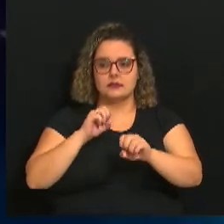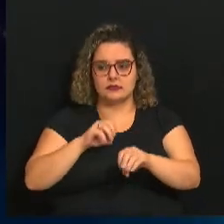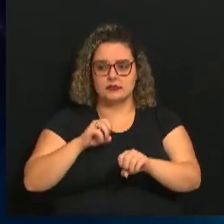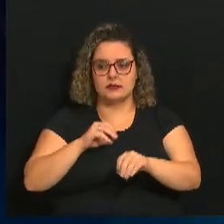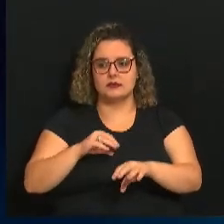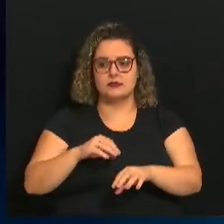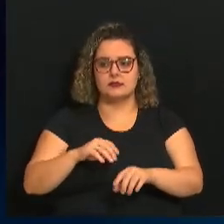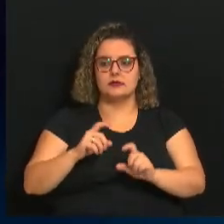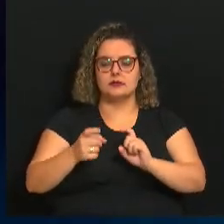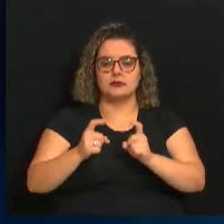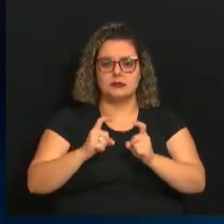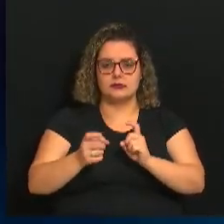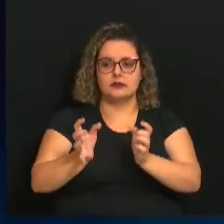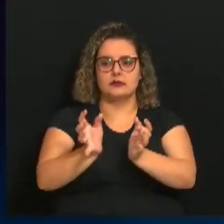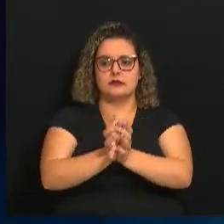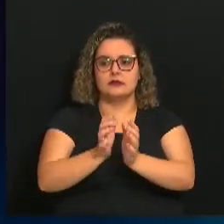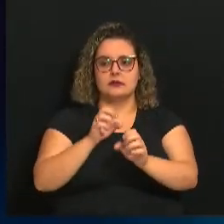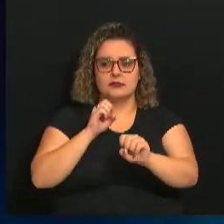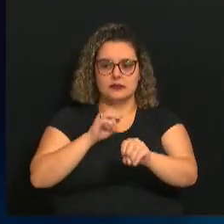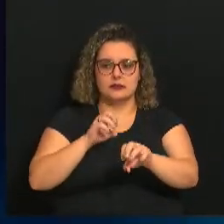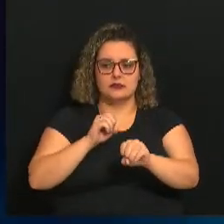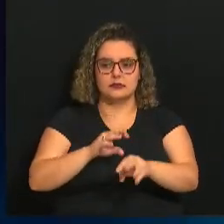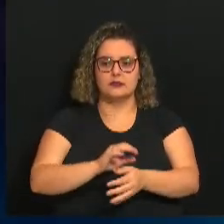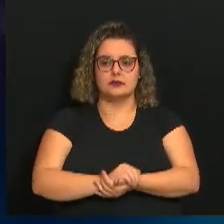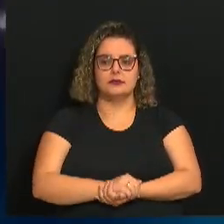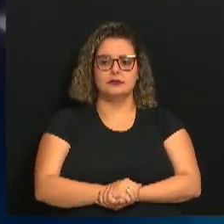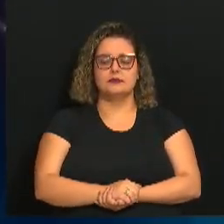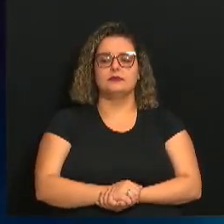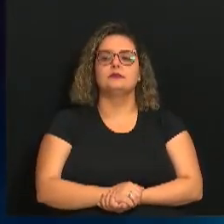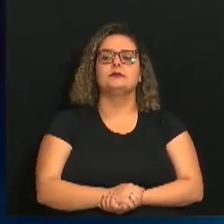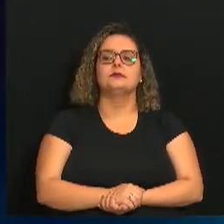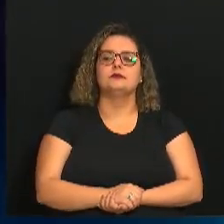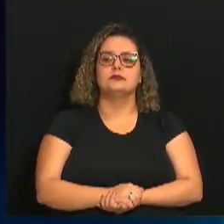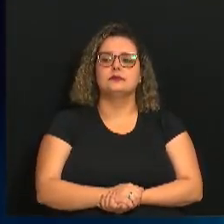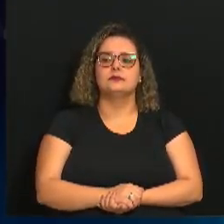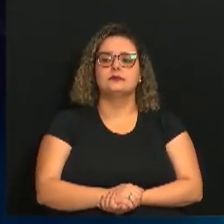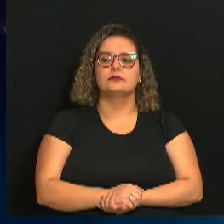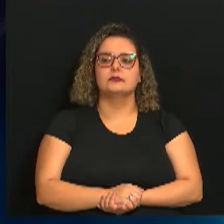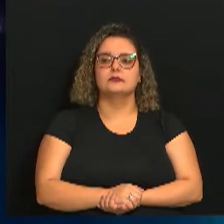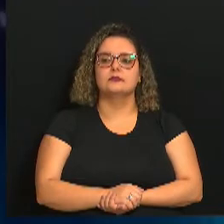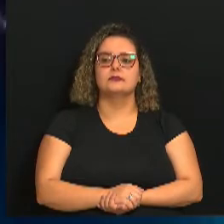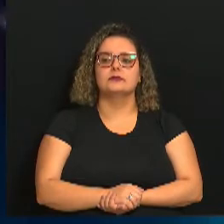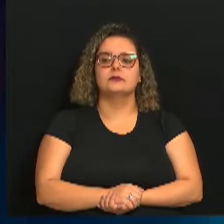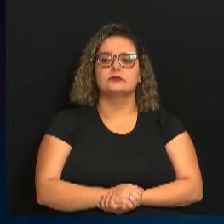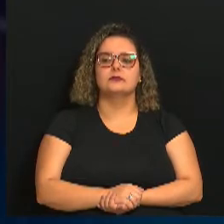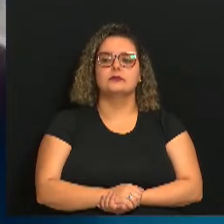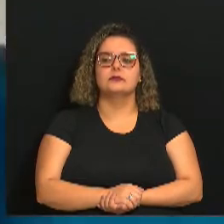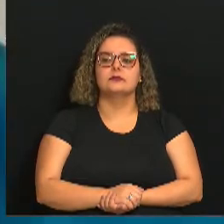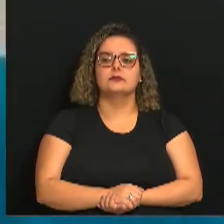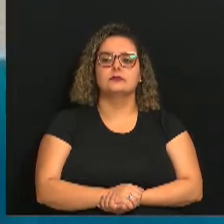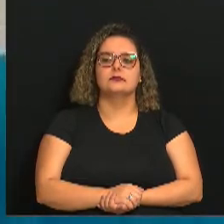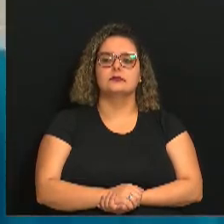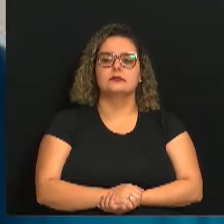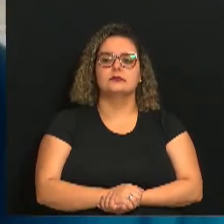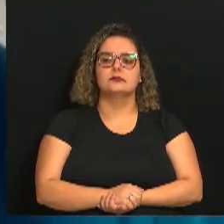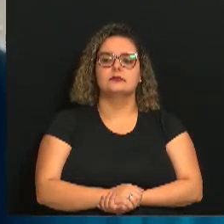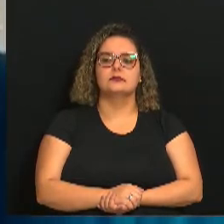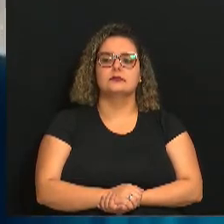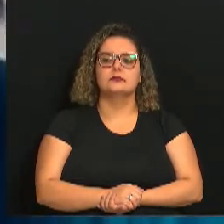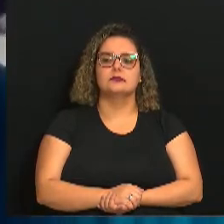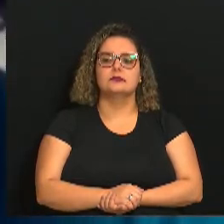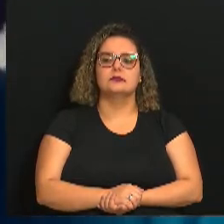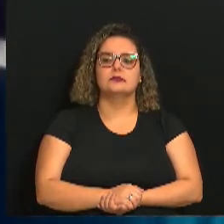nossa reunião da Comissão de Educação. Bom, eu quero antes aproveitar, né, e dizer que hoje a